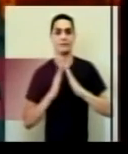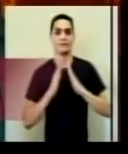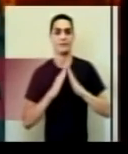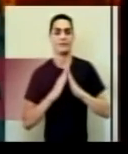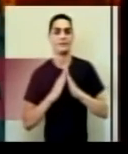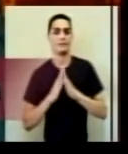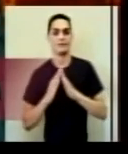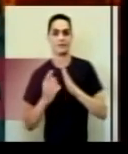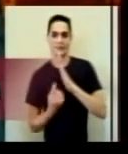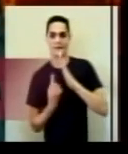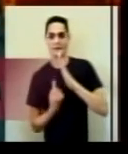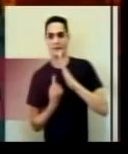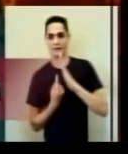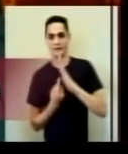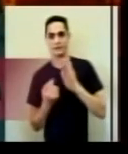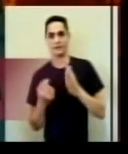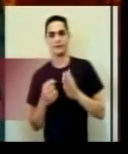estavam